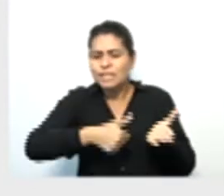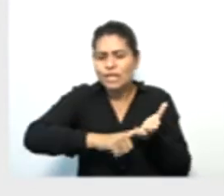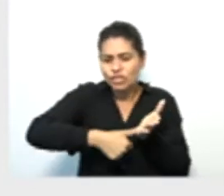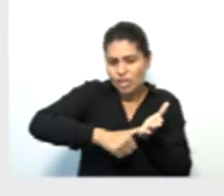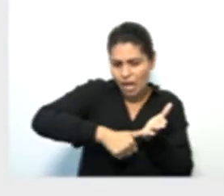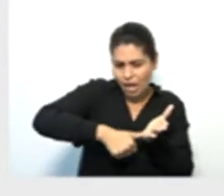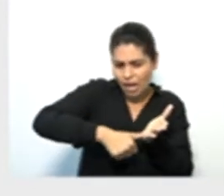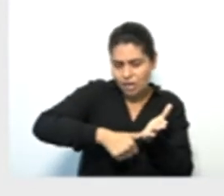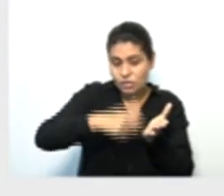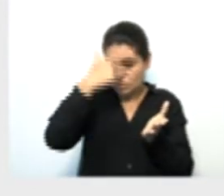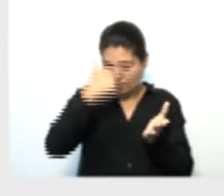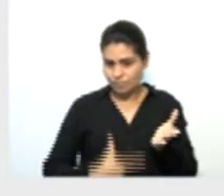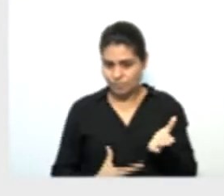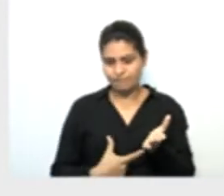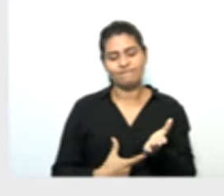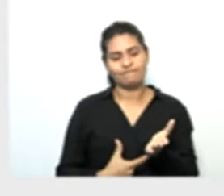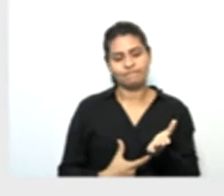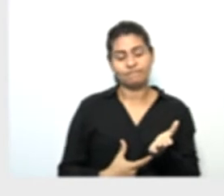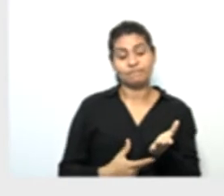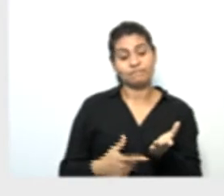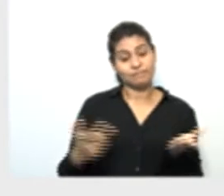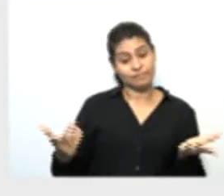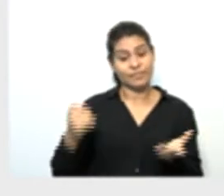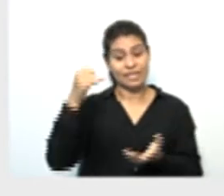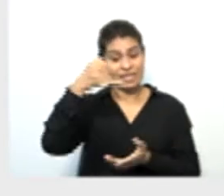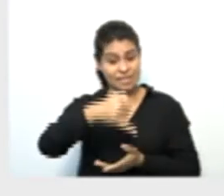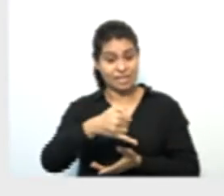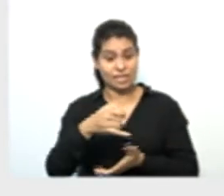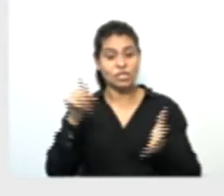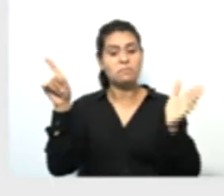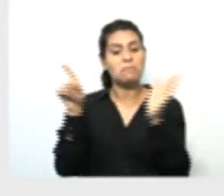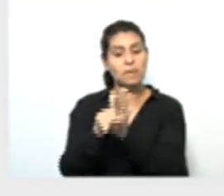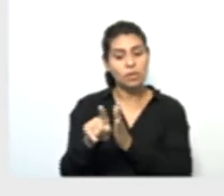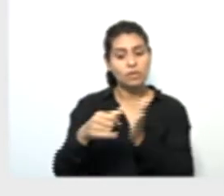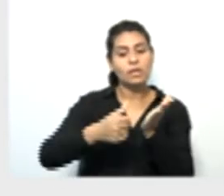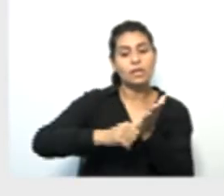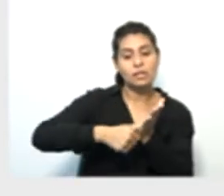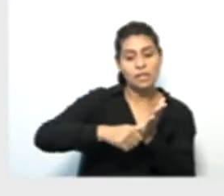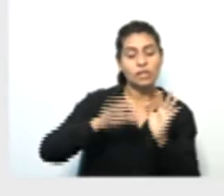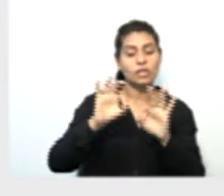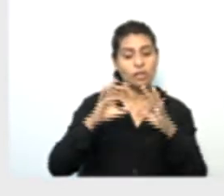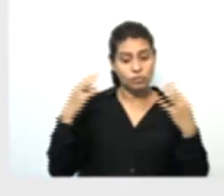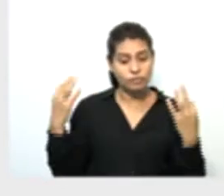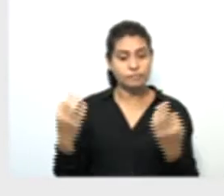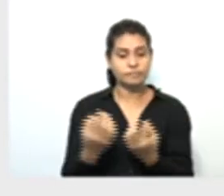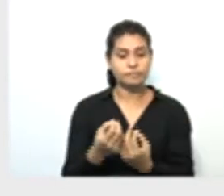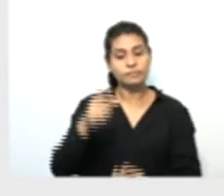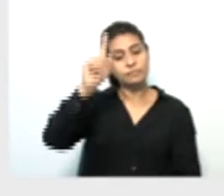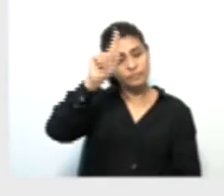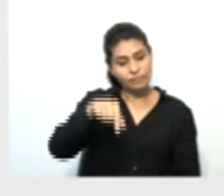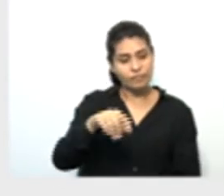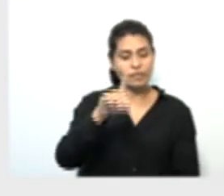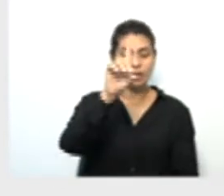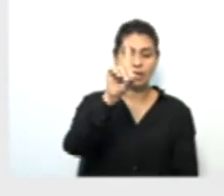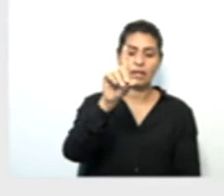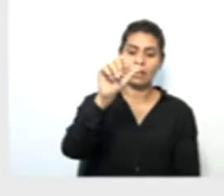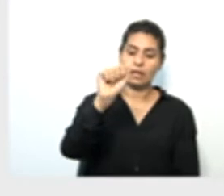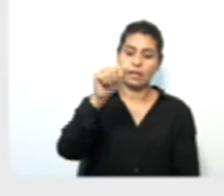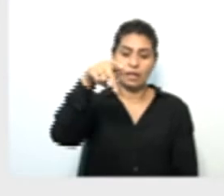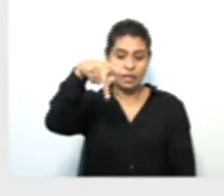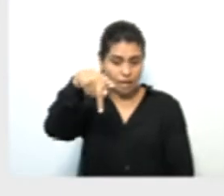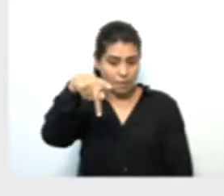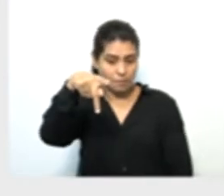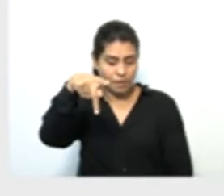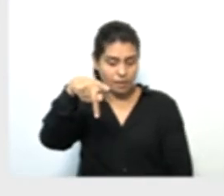a identidade do agricultor familiar. Se a gente perguntar o que é a identidade do agricultor familiar, aqui a resposta é o DAP,